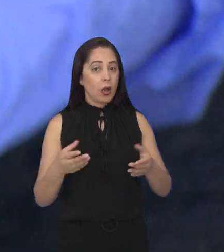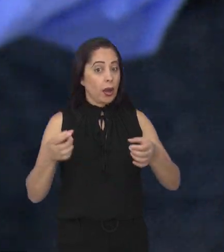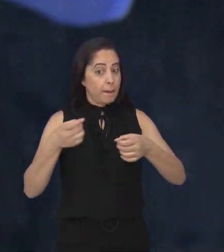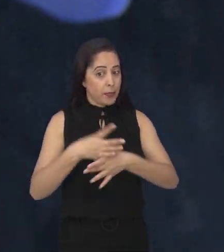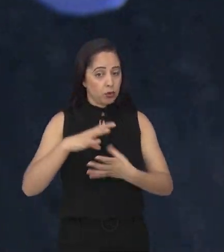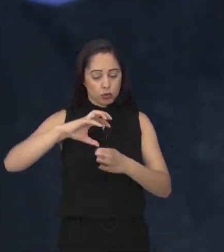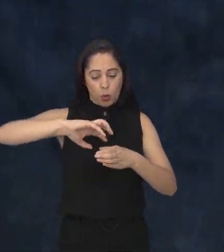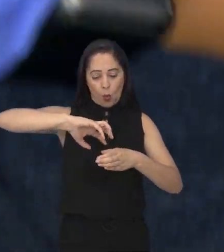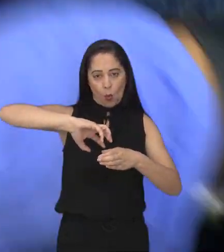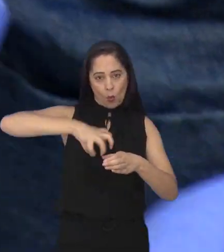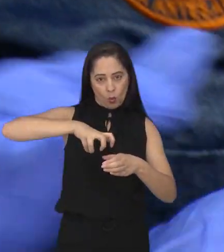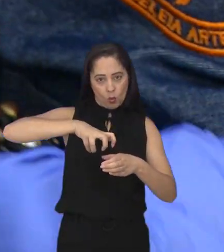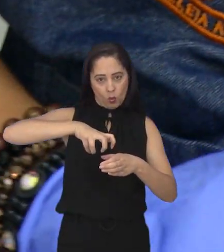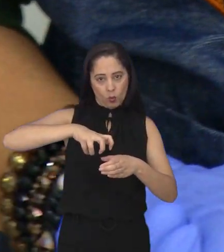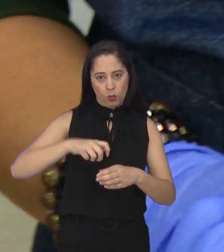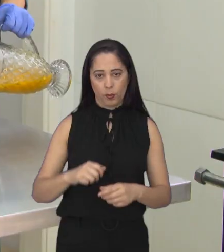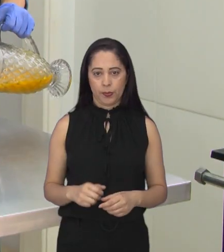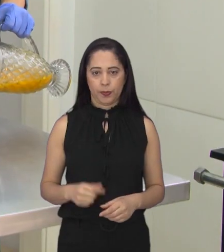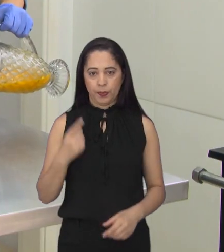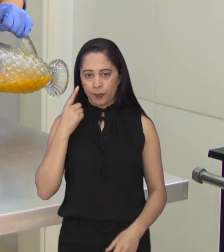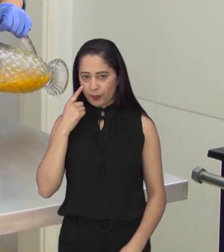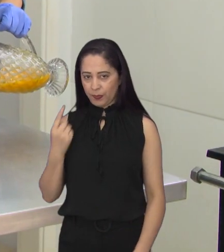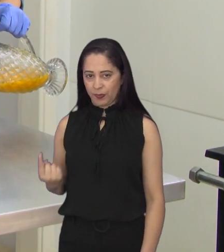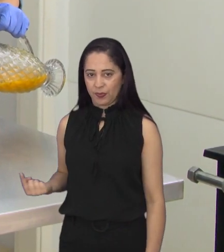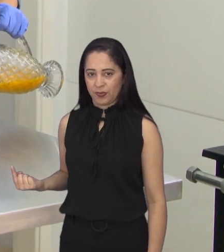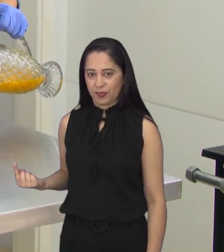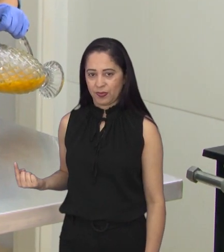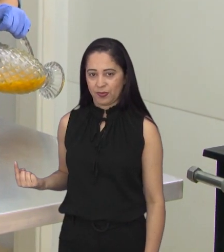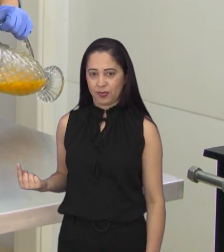E agora? Aí depois dela pronta, nós vamos fechar.